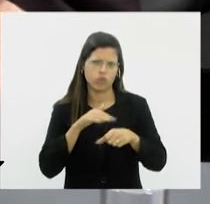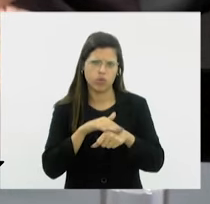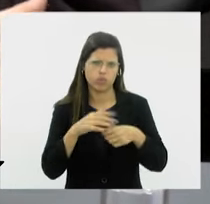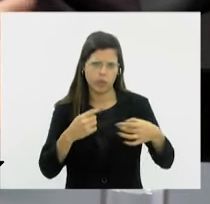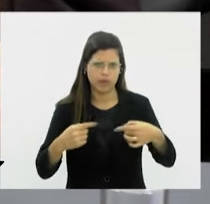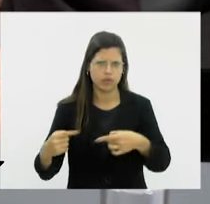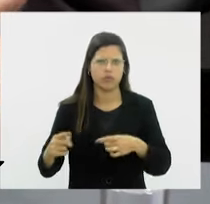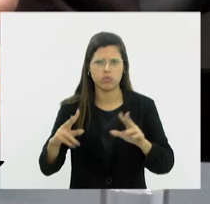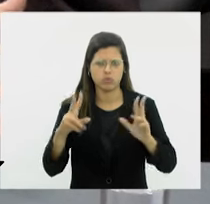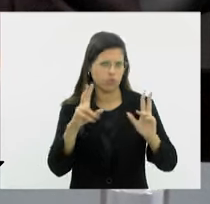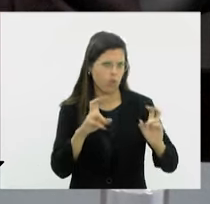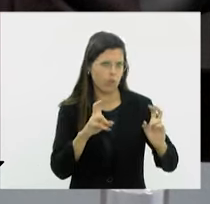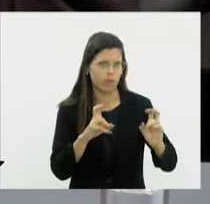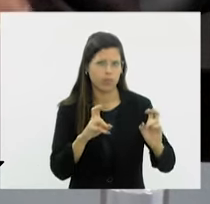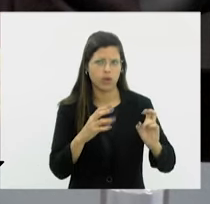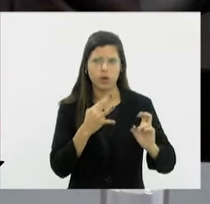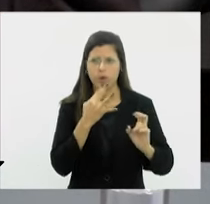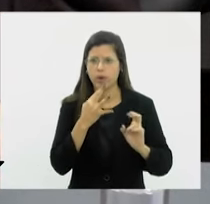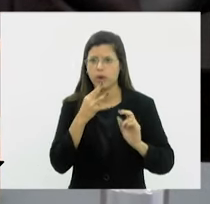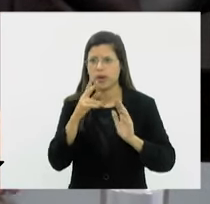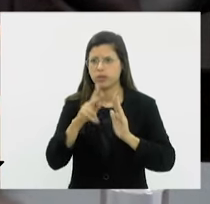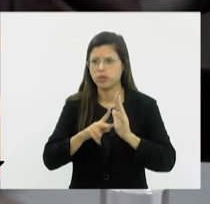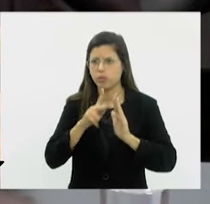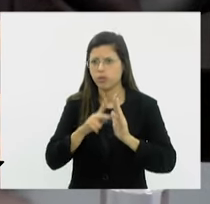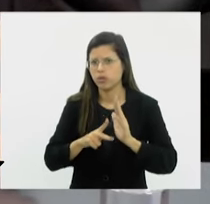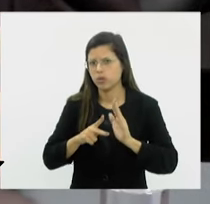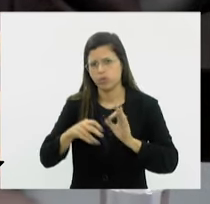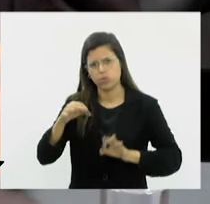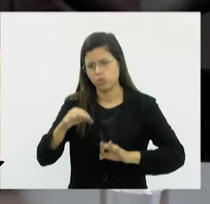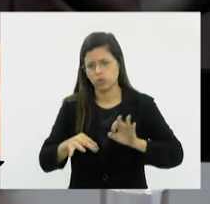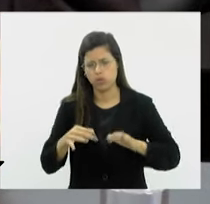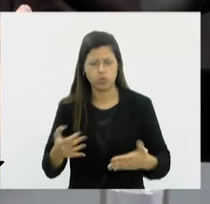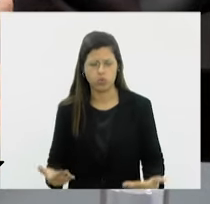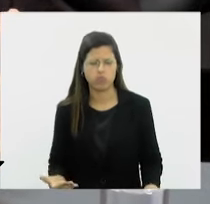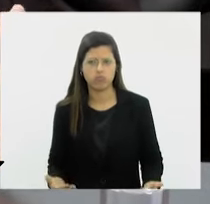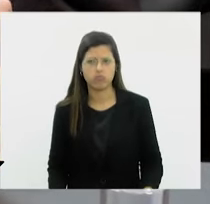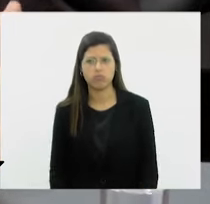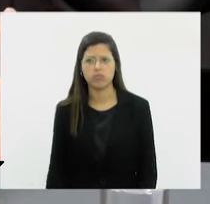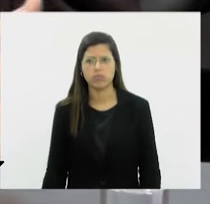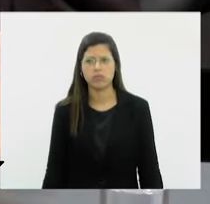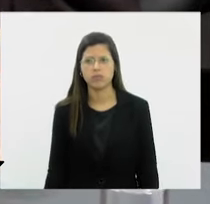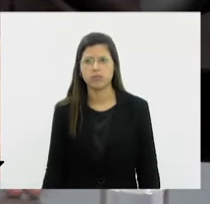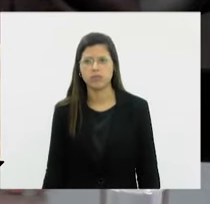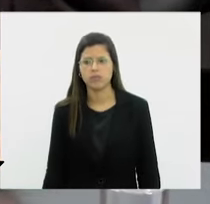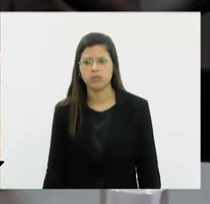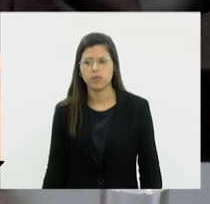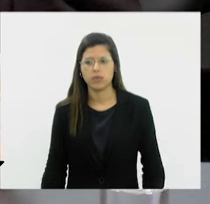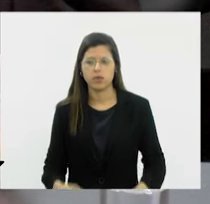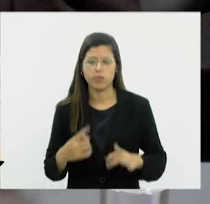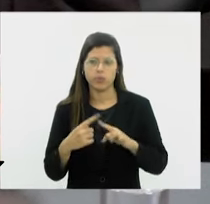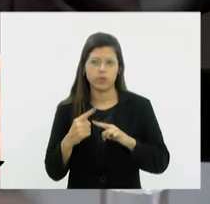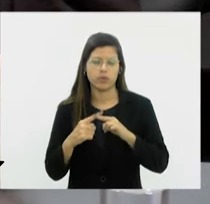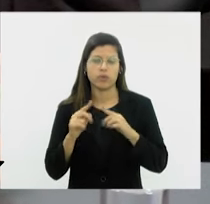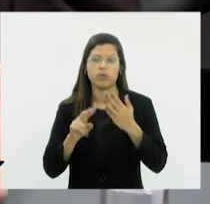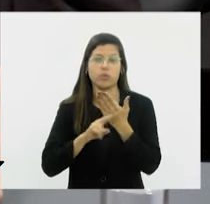que conhece o projeto como jurídico. Porque, por via de